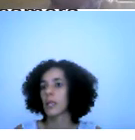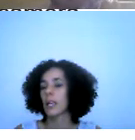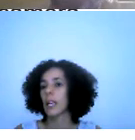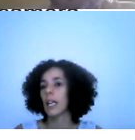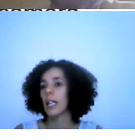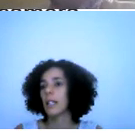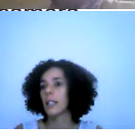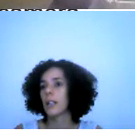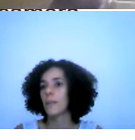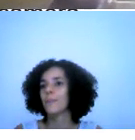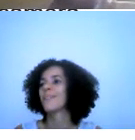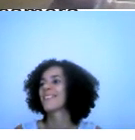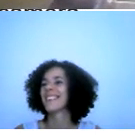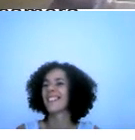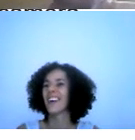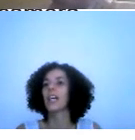Quer falar?